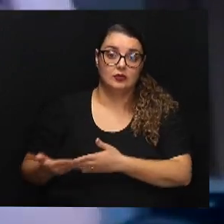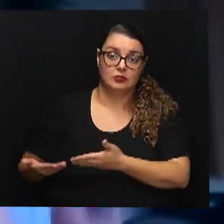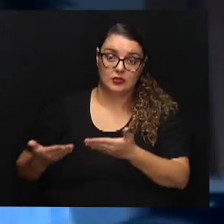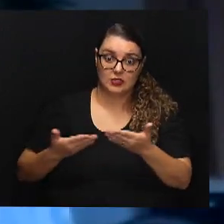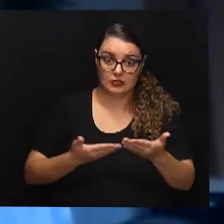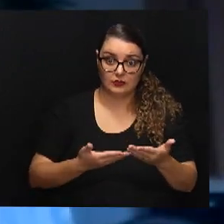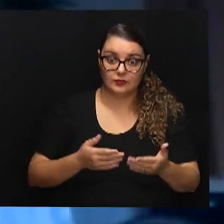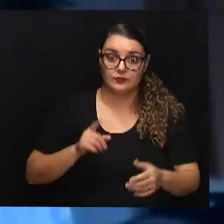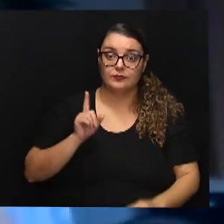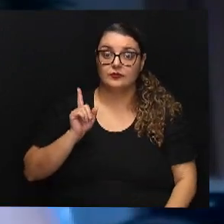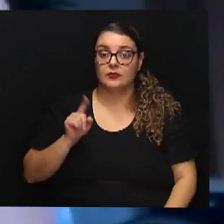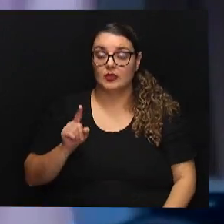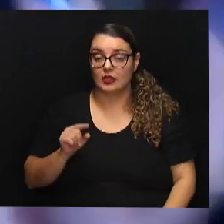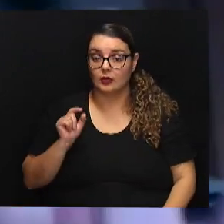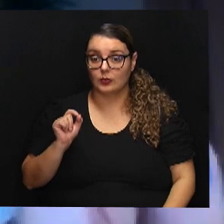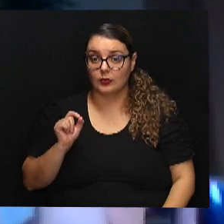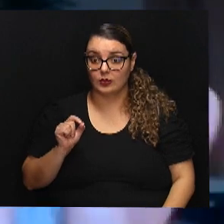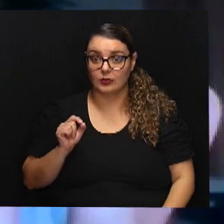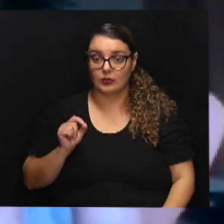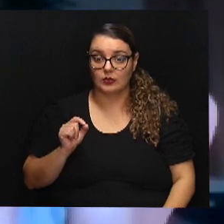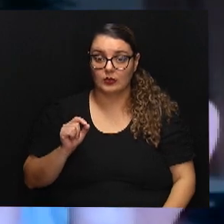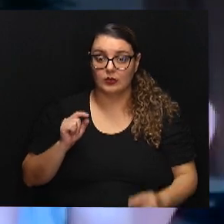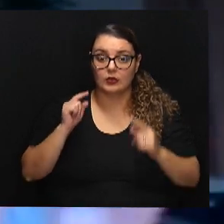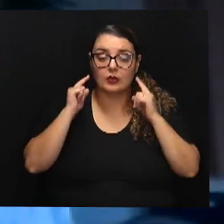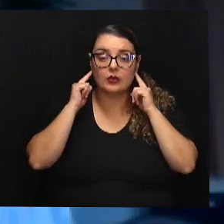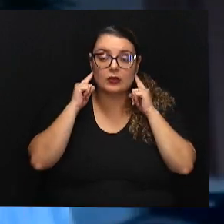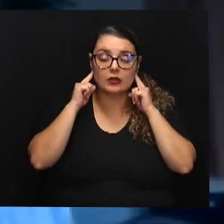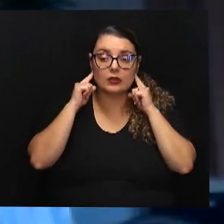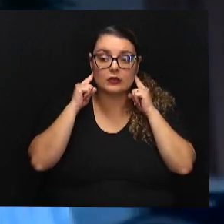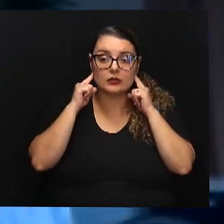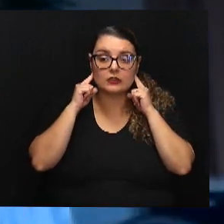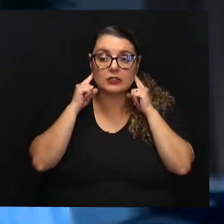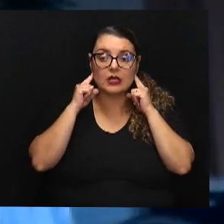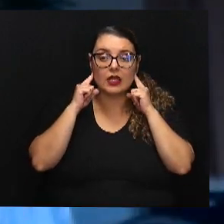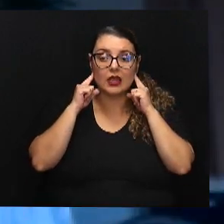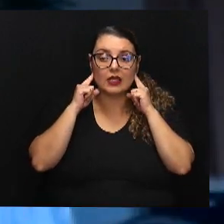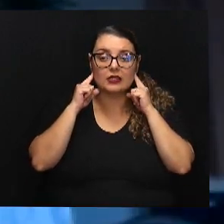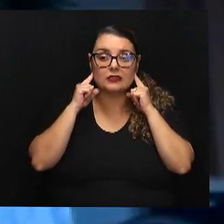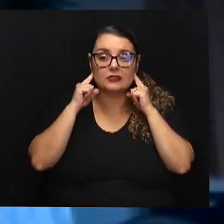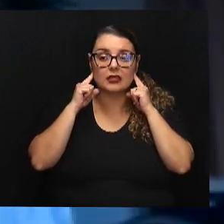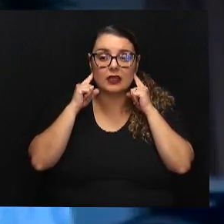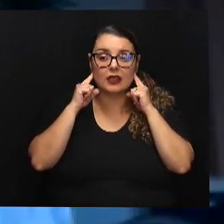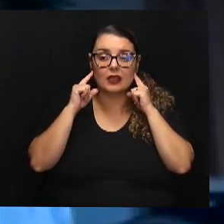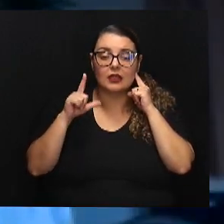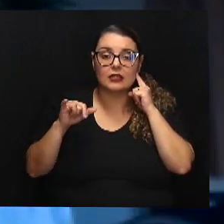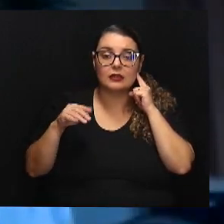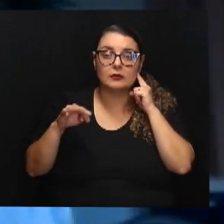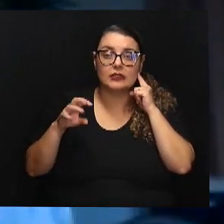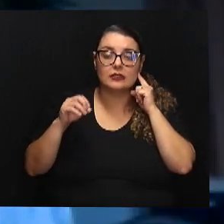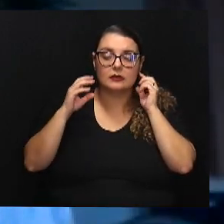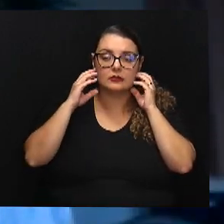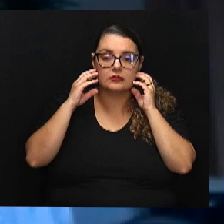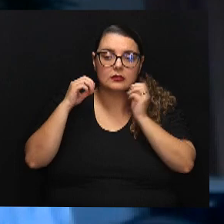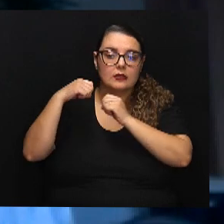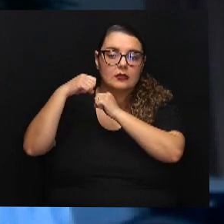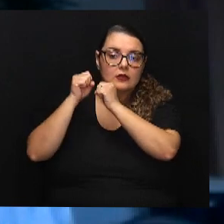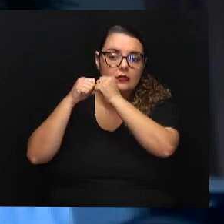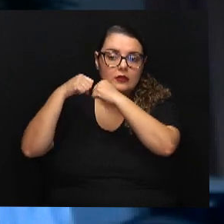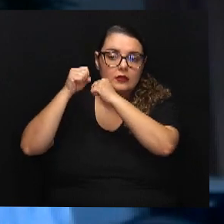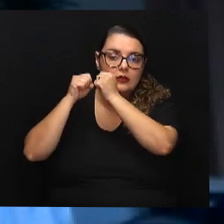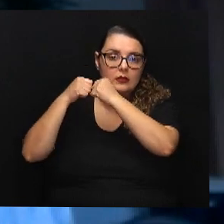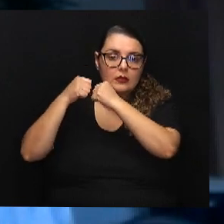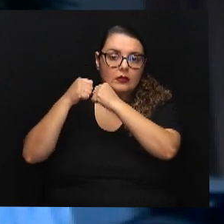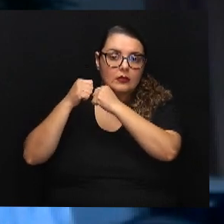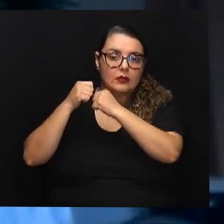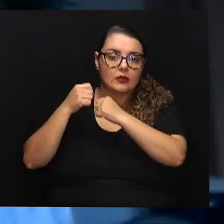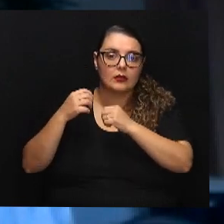outra condição que muitos pacientes apresentam, que são as limitações na abertura da